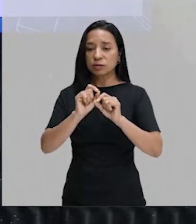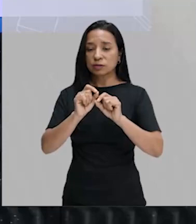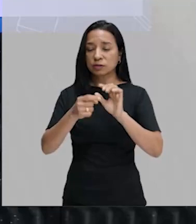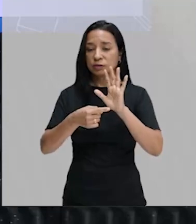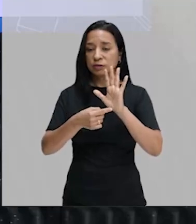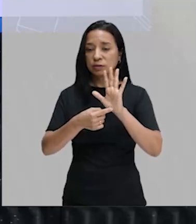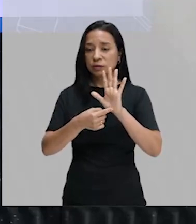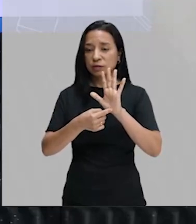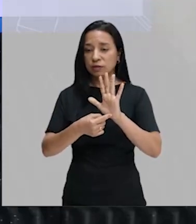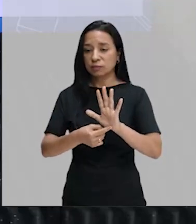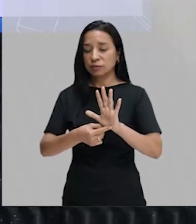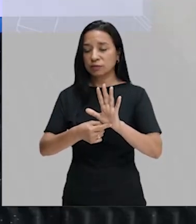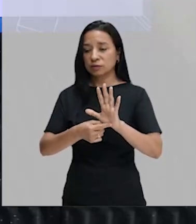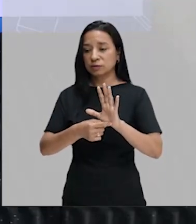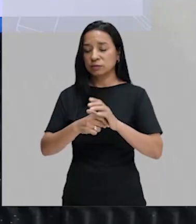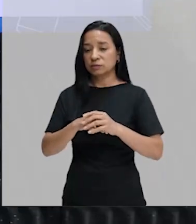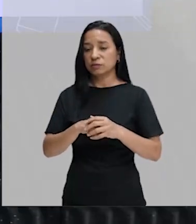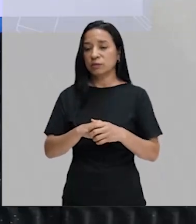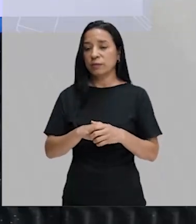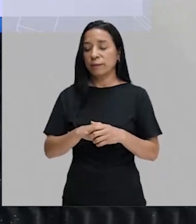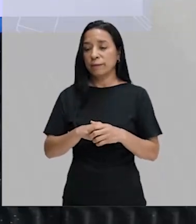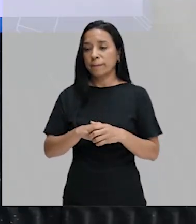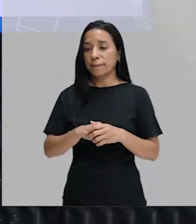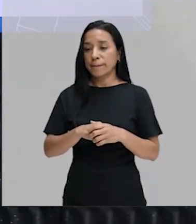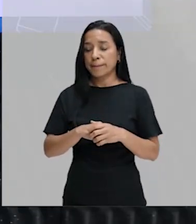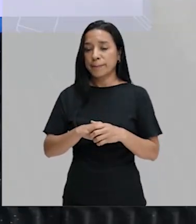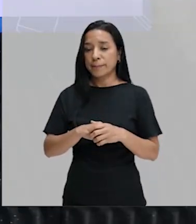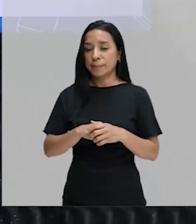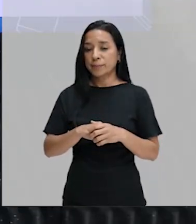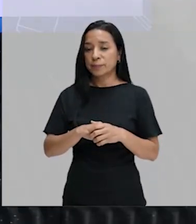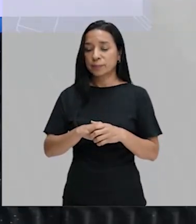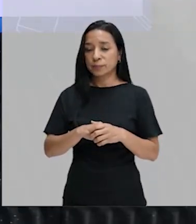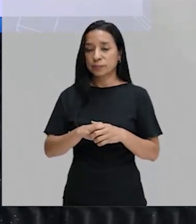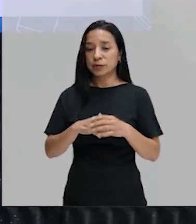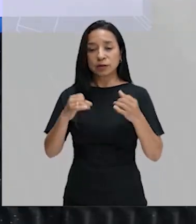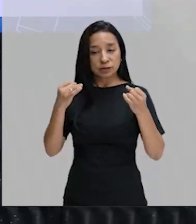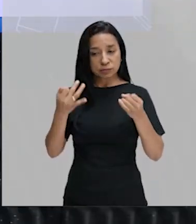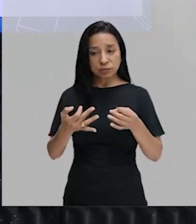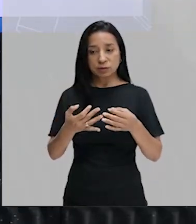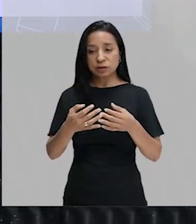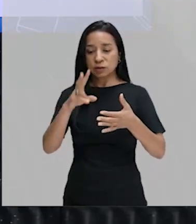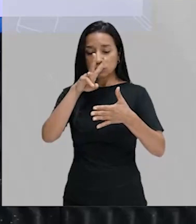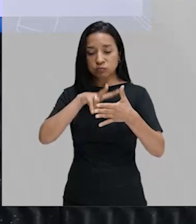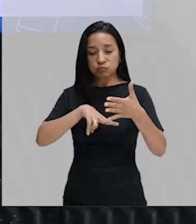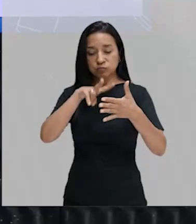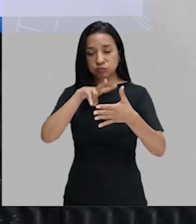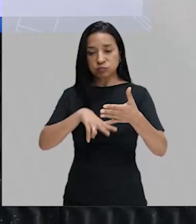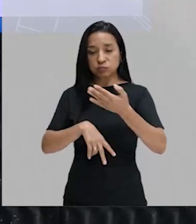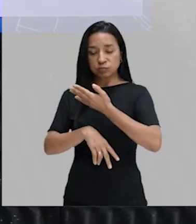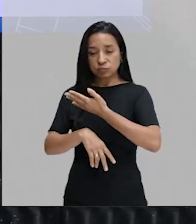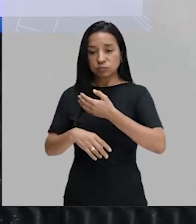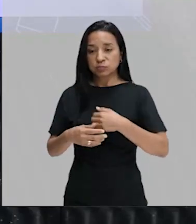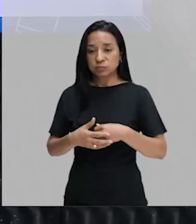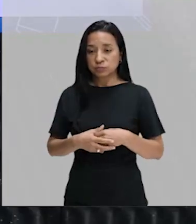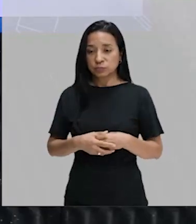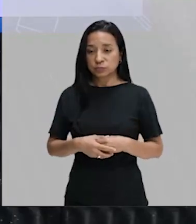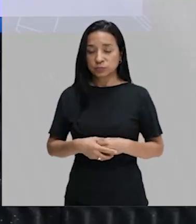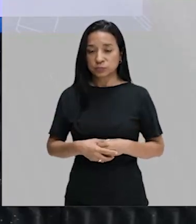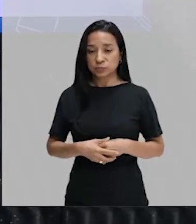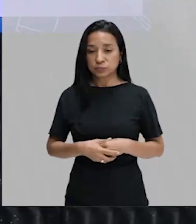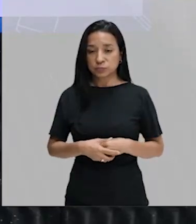Apresente os genótipos possíveis desses machos azuis. Já falei ali. Calcule ainda para cada um desses genótipos